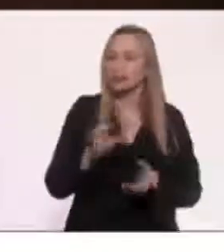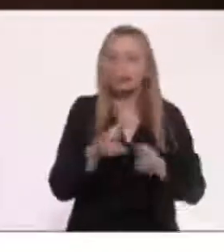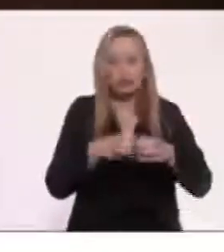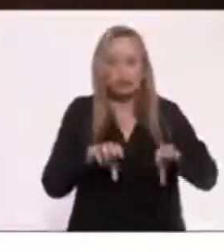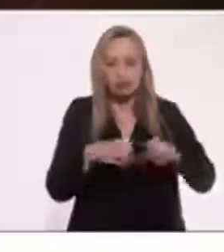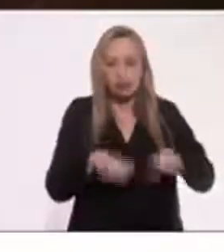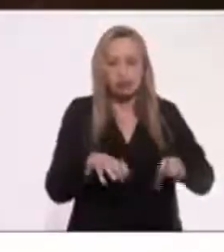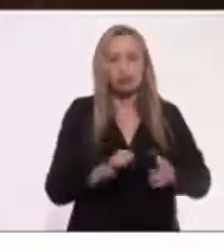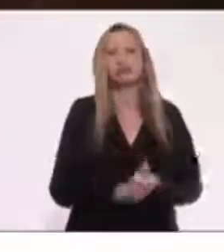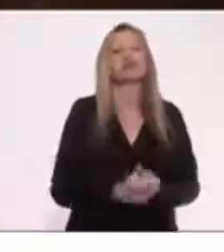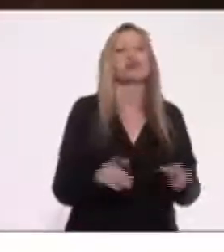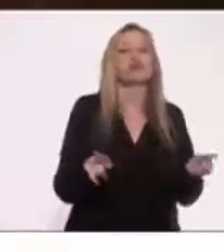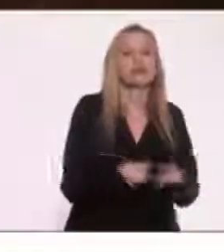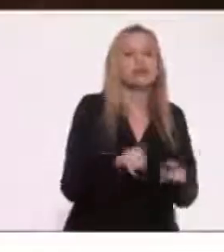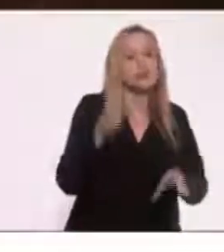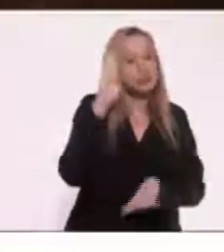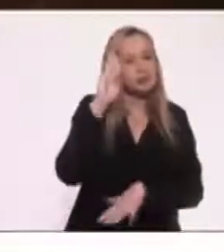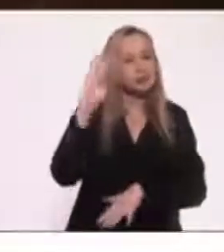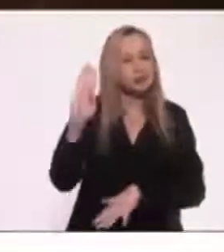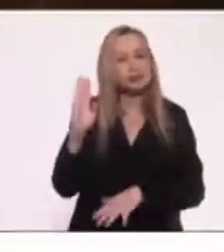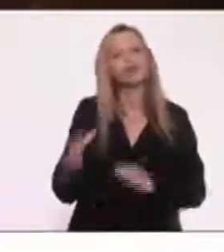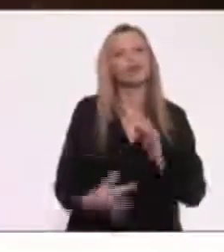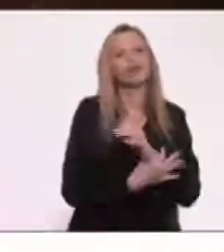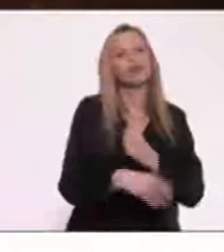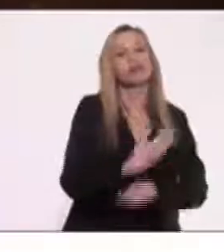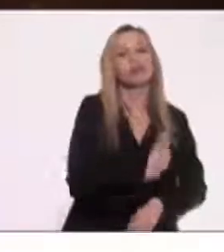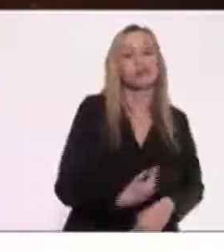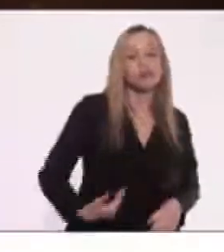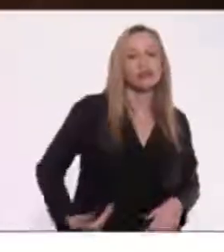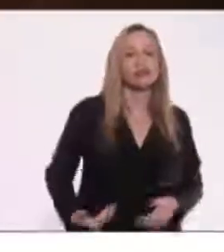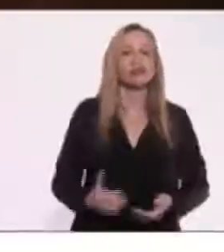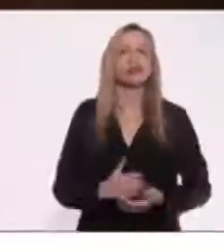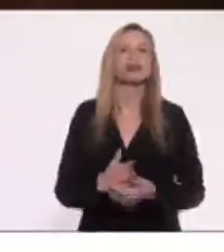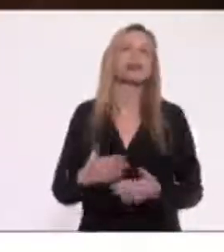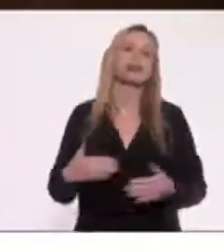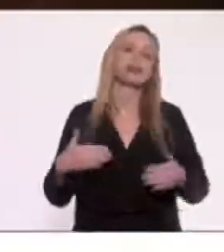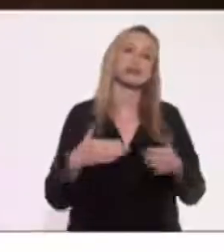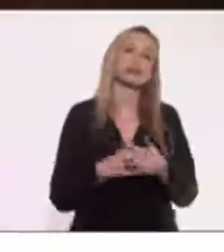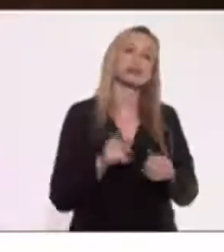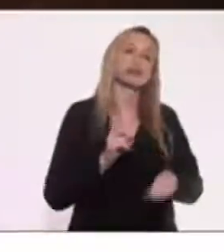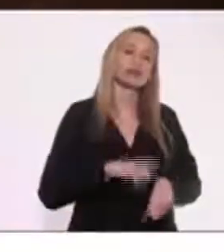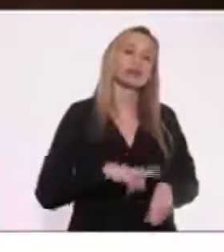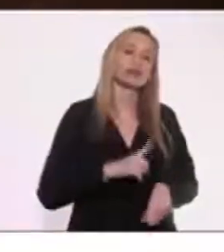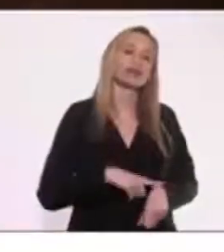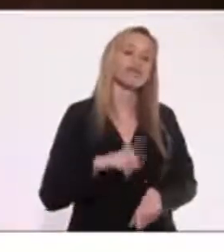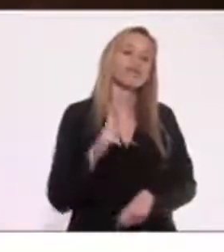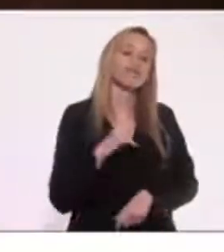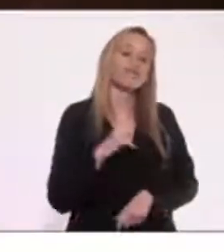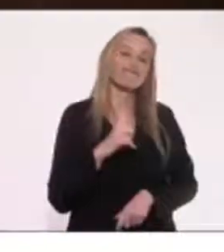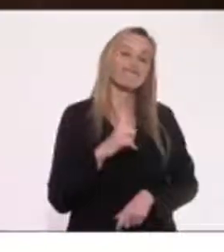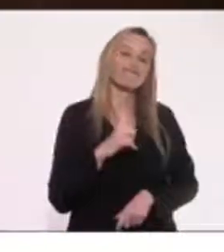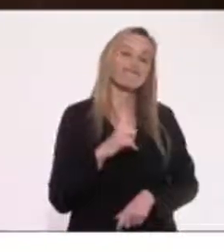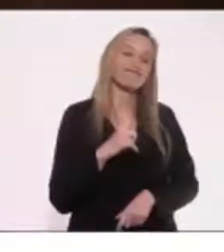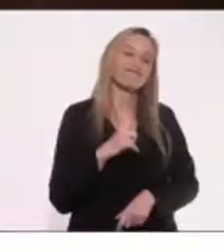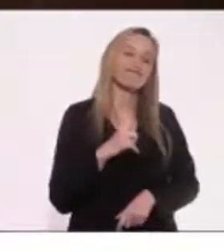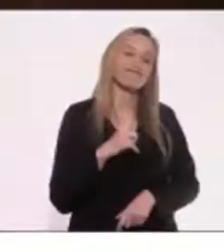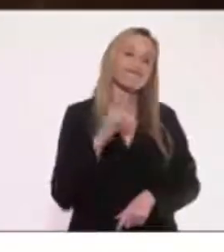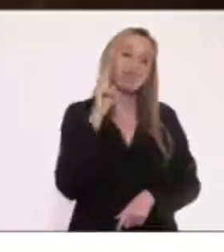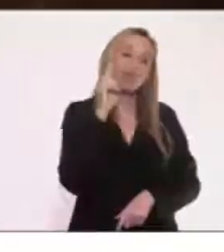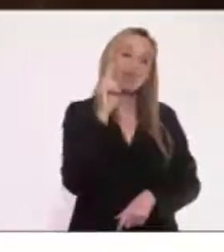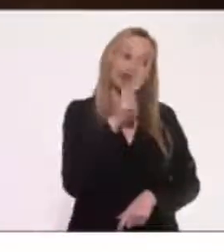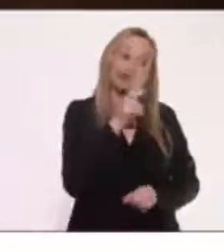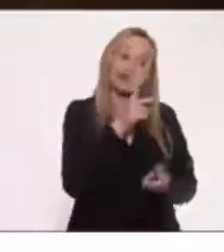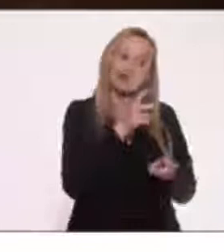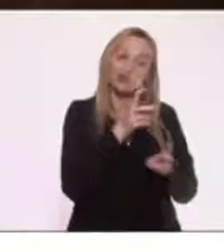e principalmente se tratando da segurança pública, até o presente momento tivemos ali um olhar